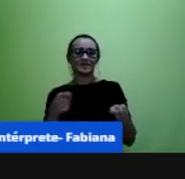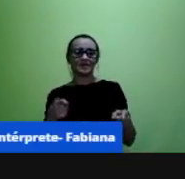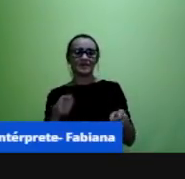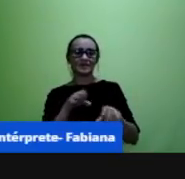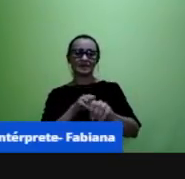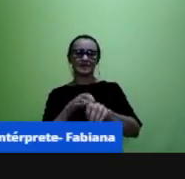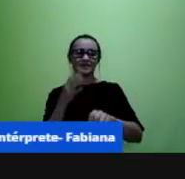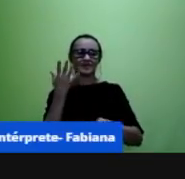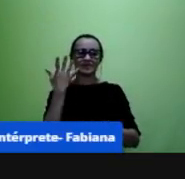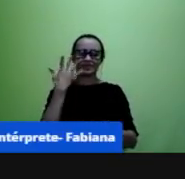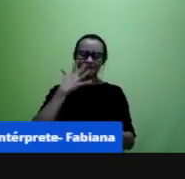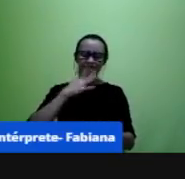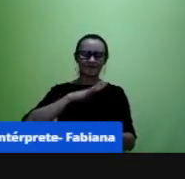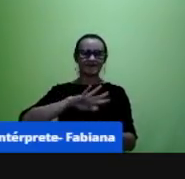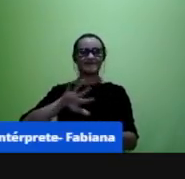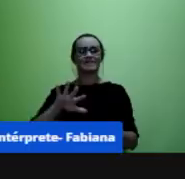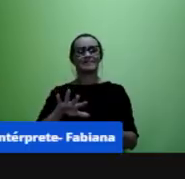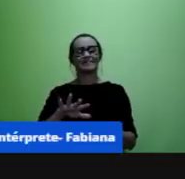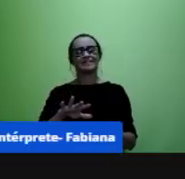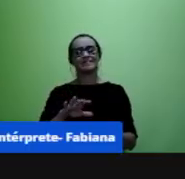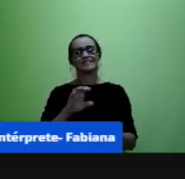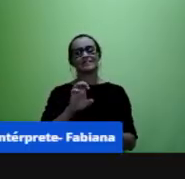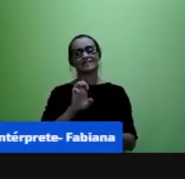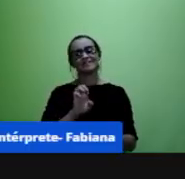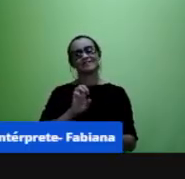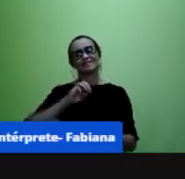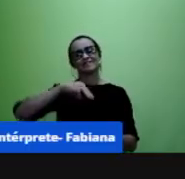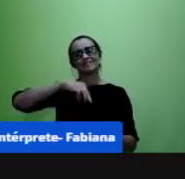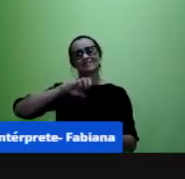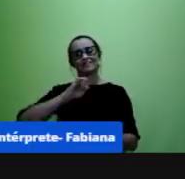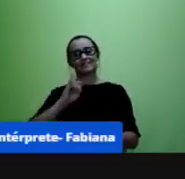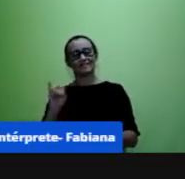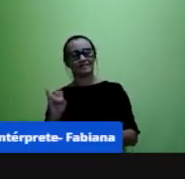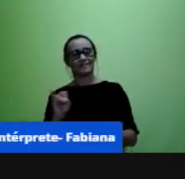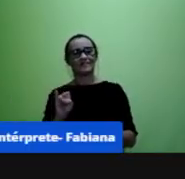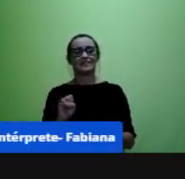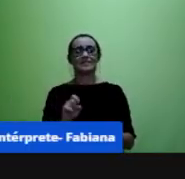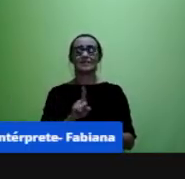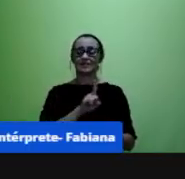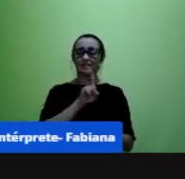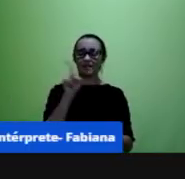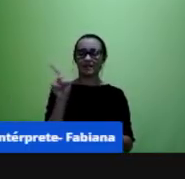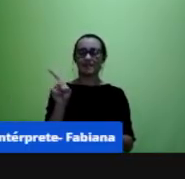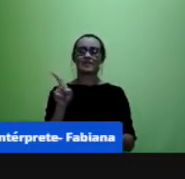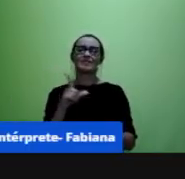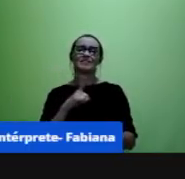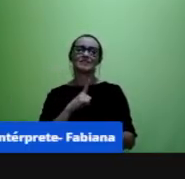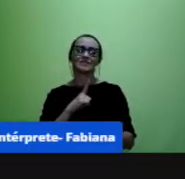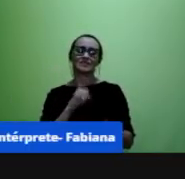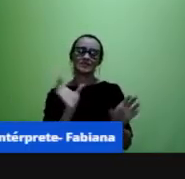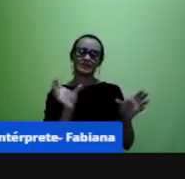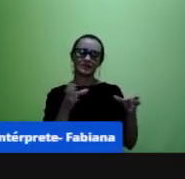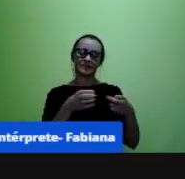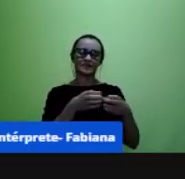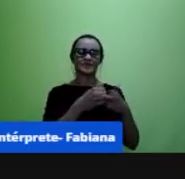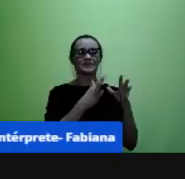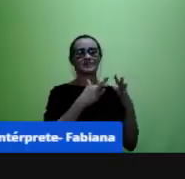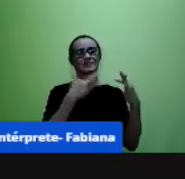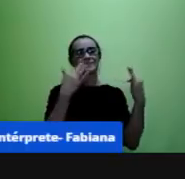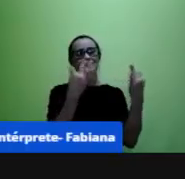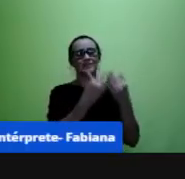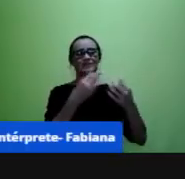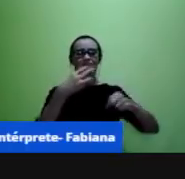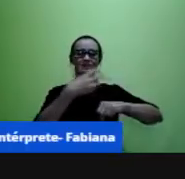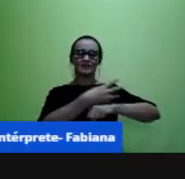trabalhar. Eu estou na Mãe MEI e lá o trabalho é feito pelo WhatsApp. São feitos os grupos dos pais e a gente encaminha